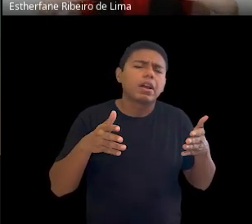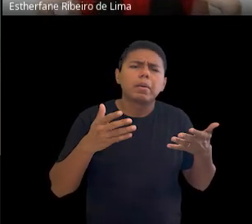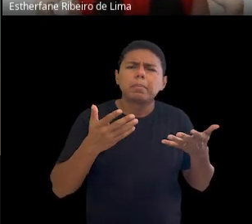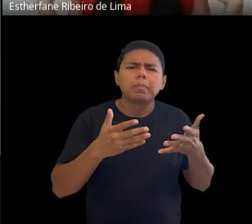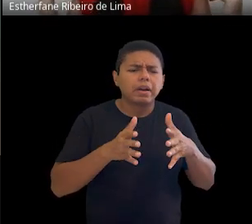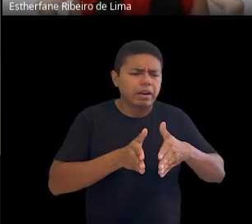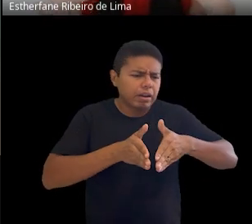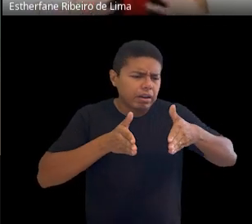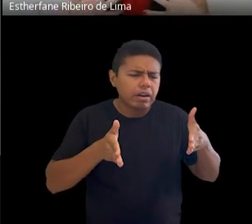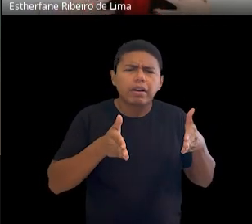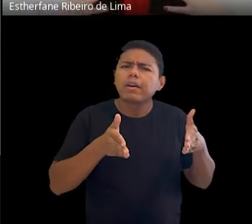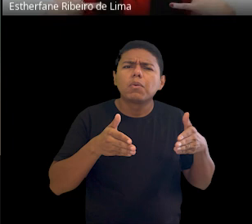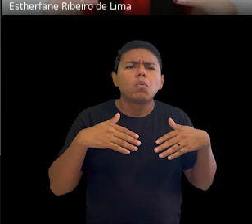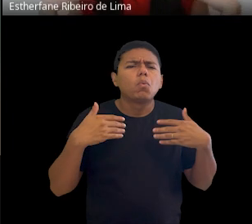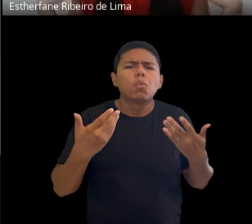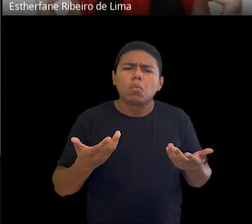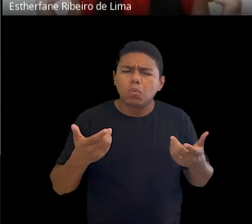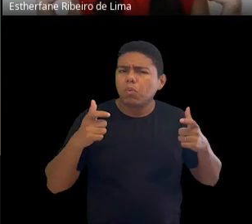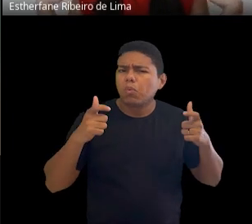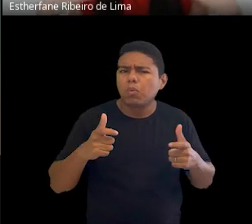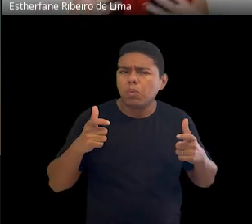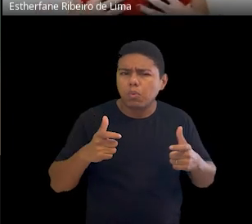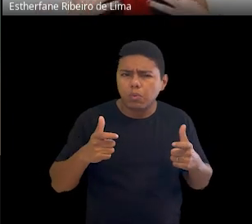apresenta um crescimento maior nessa região